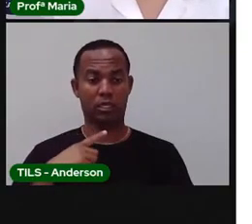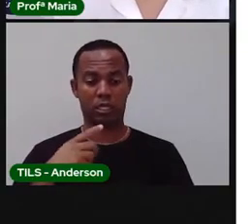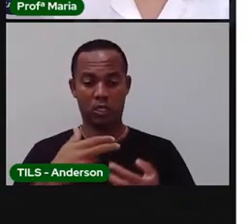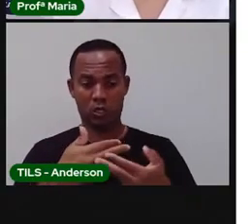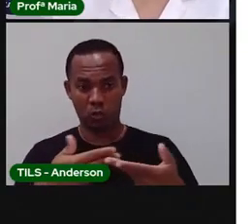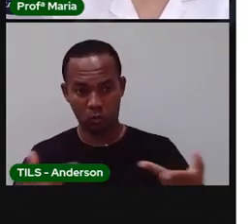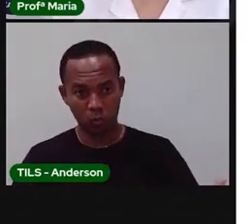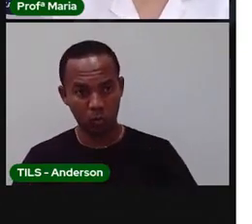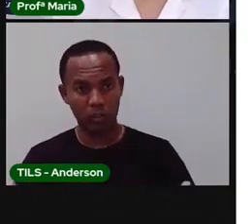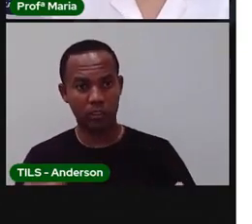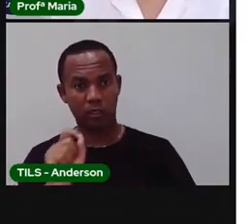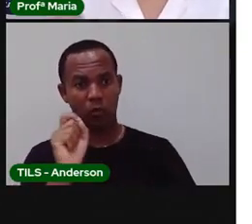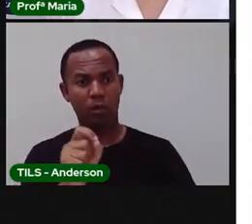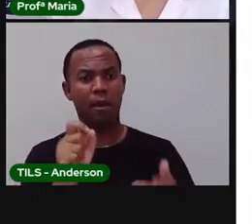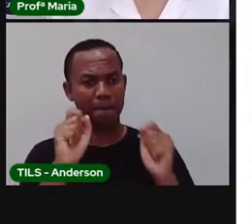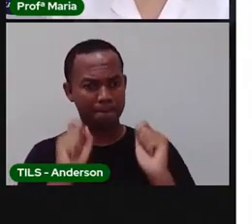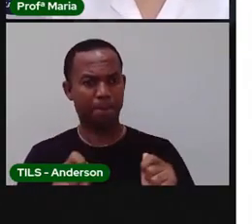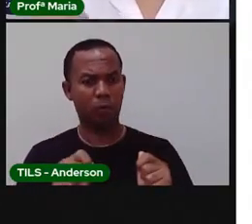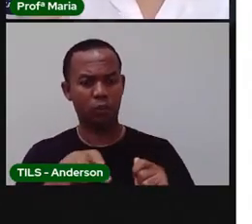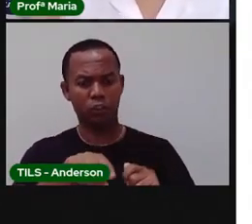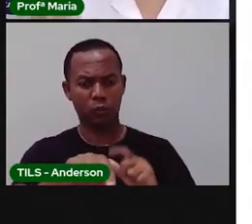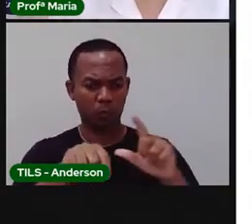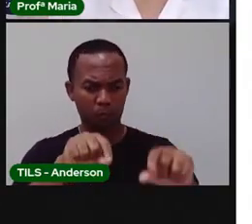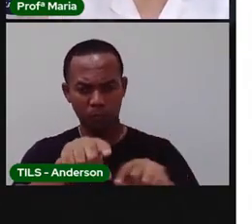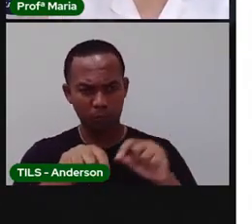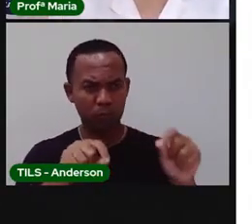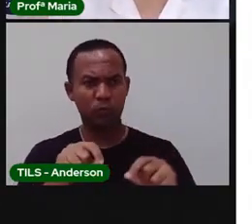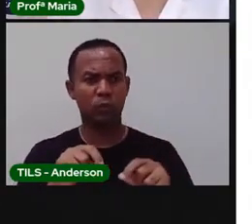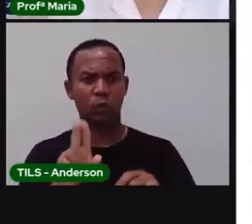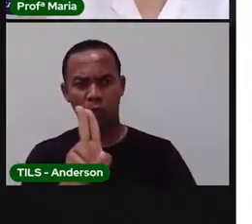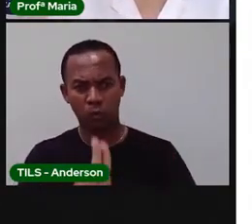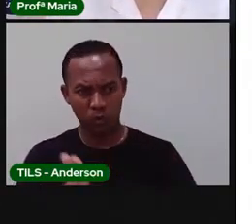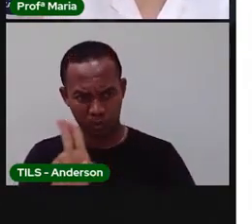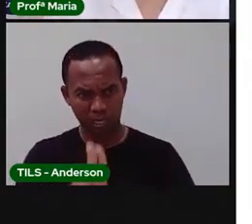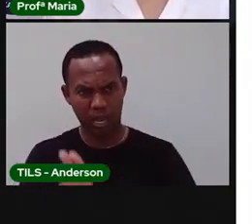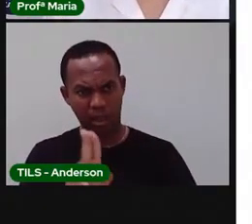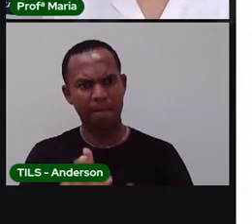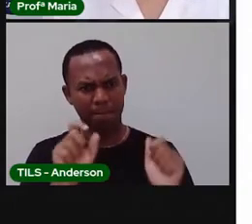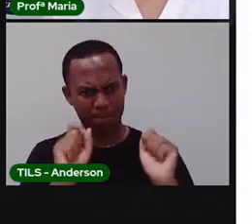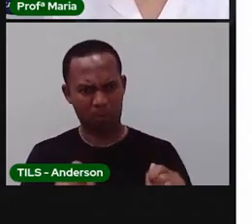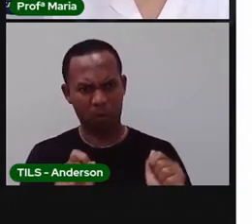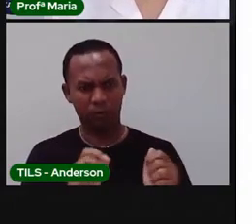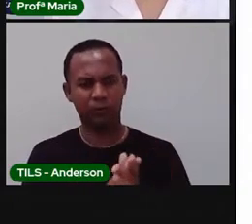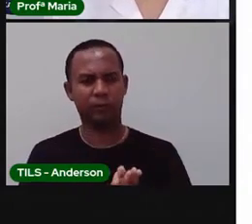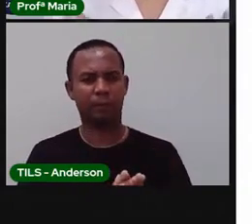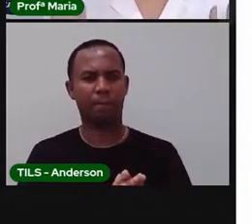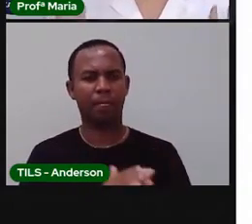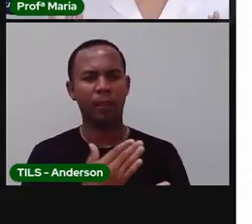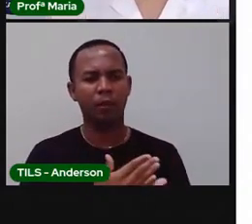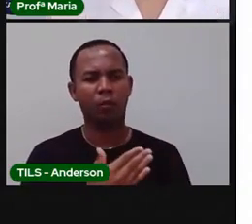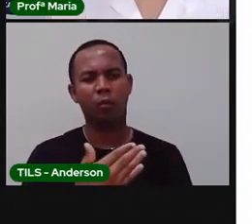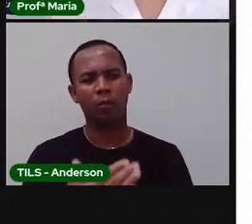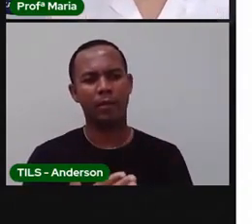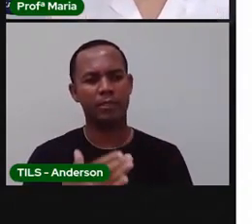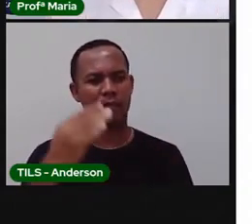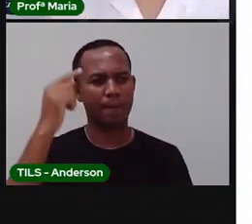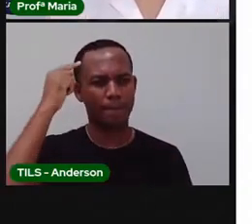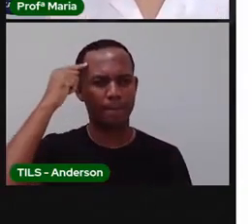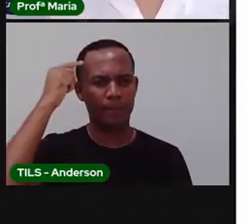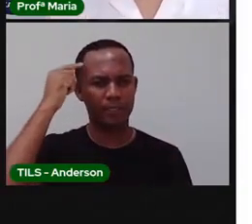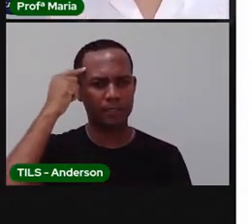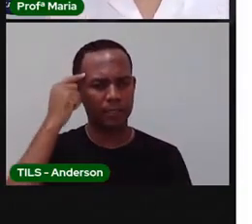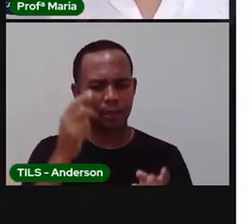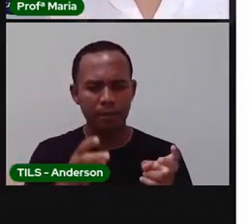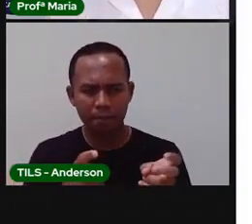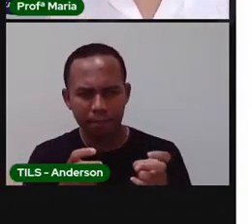ser reaproveitadas, reutilizadas e recicladas? Então vamos começar a pensar e a observar